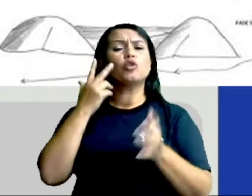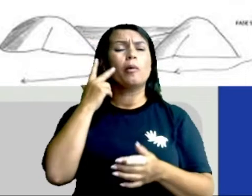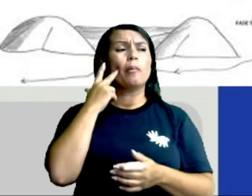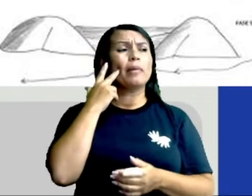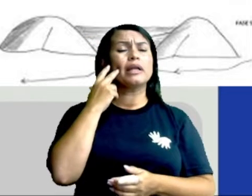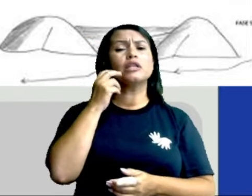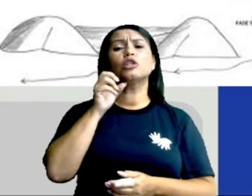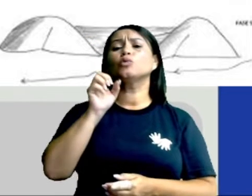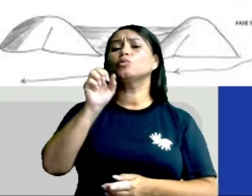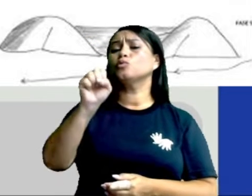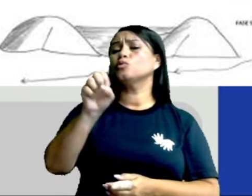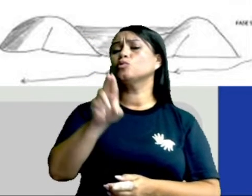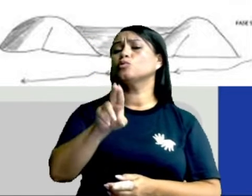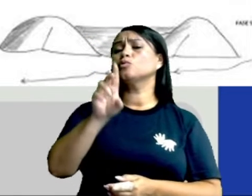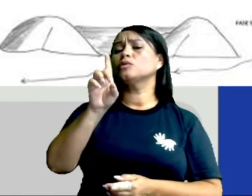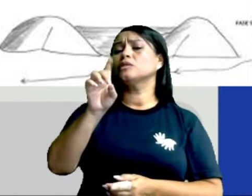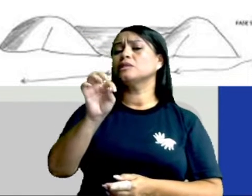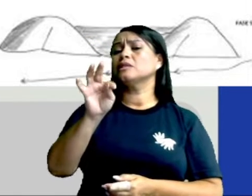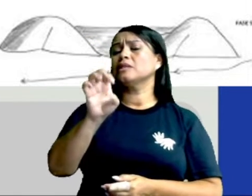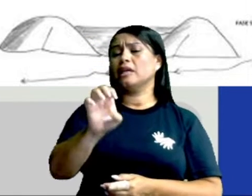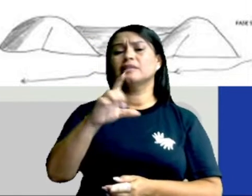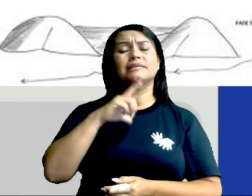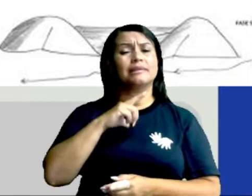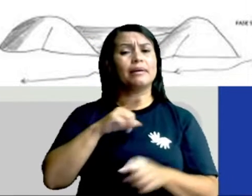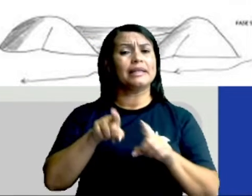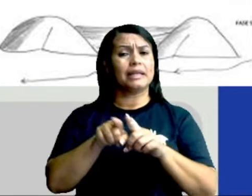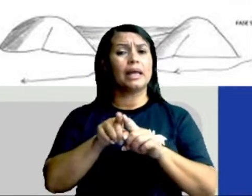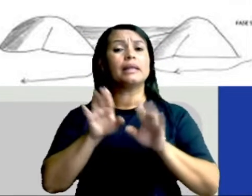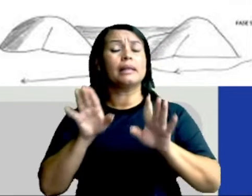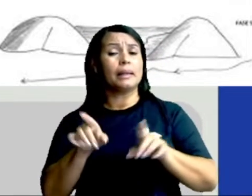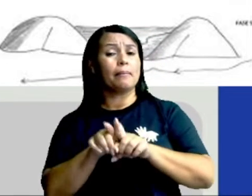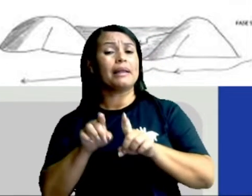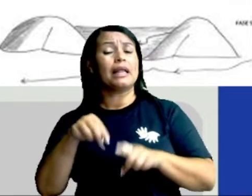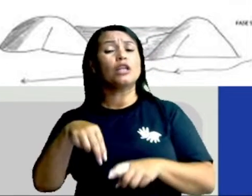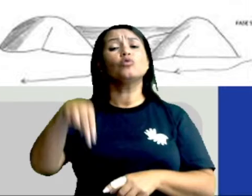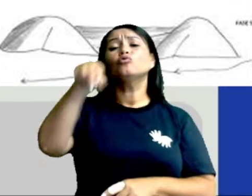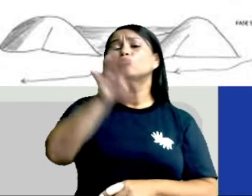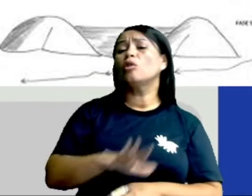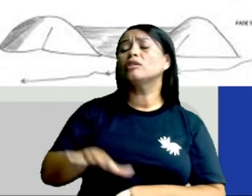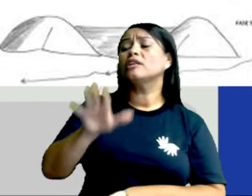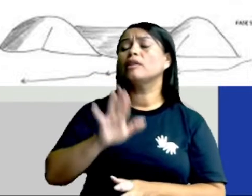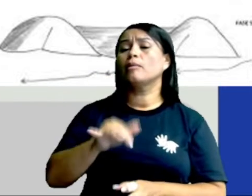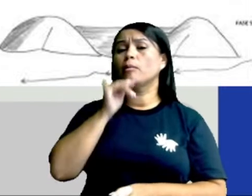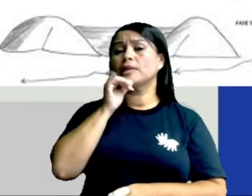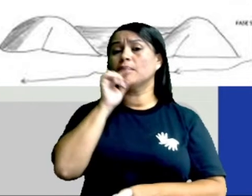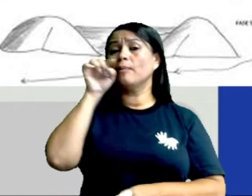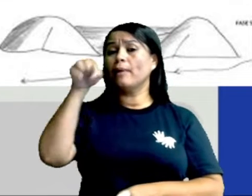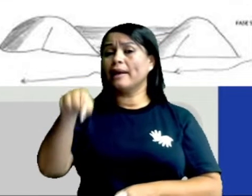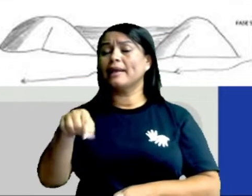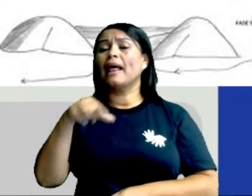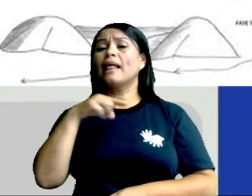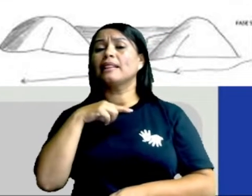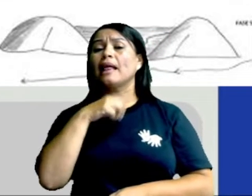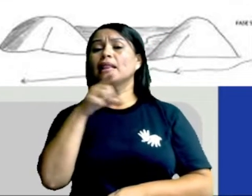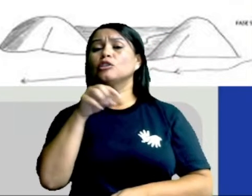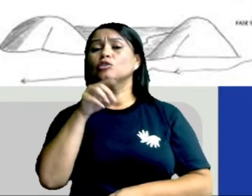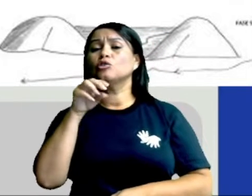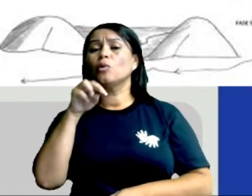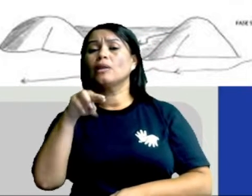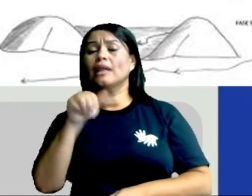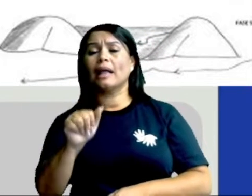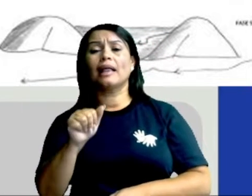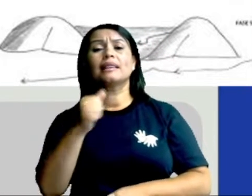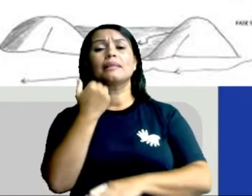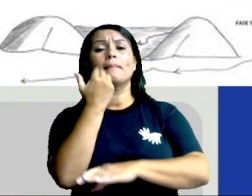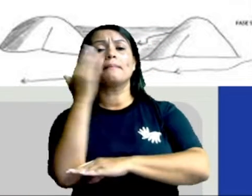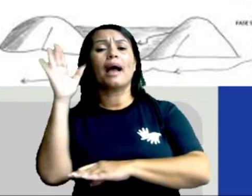No Nordeste também se fazem presentes, né, os mares de morro, tá? Aqui nos canaviais da Zona da Mata você basicamente tem uma configuração